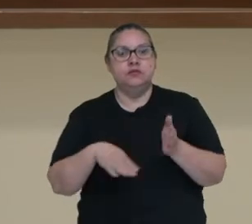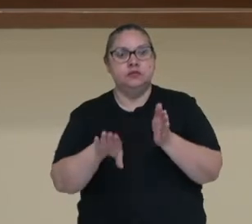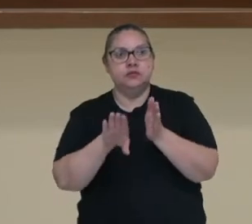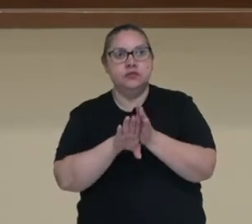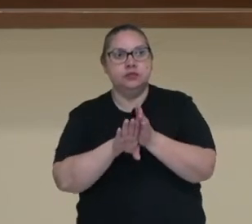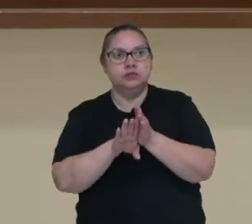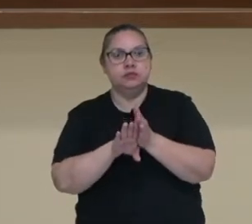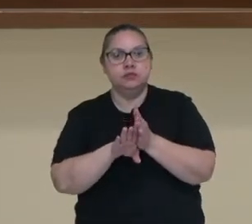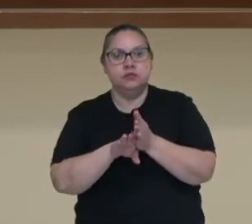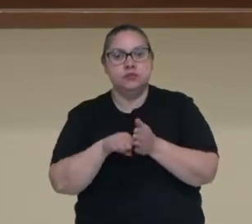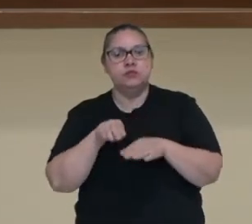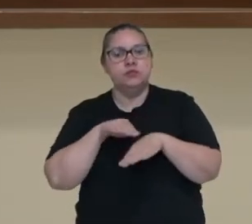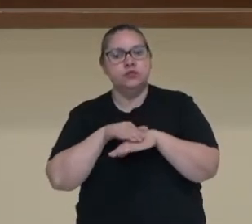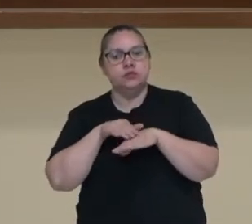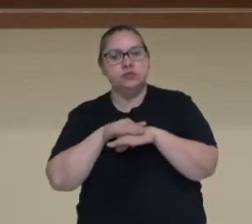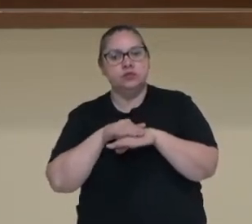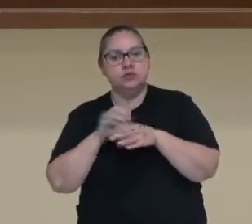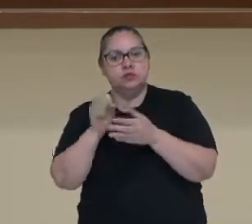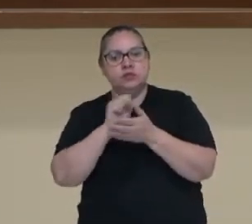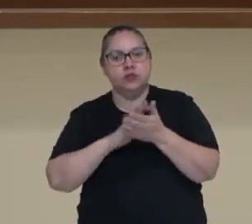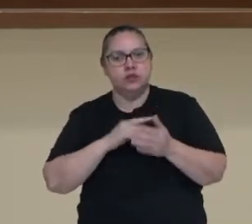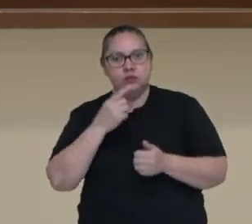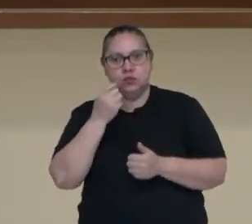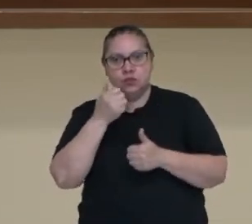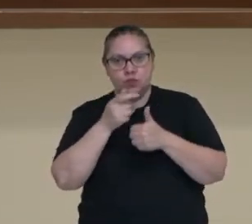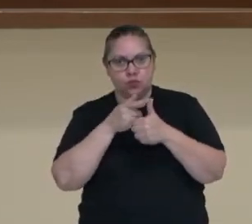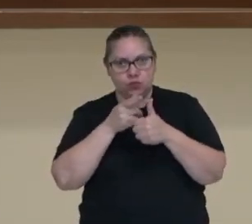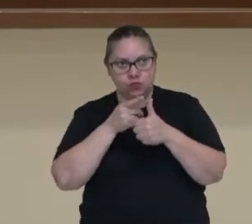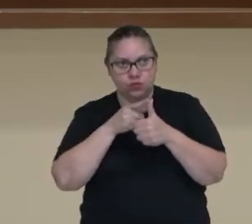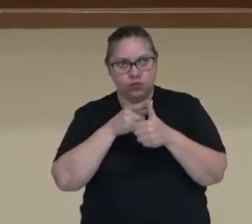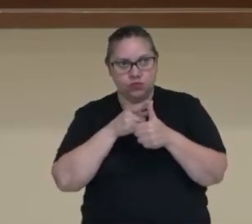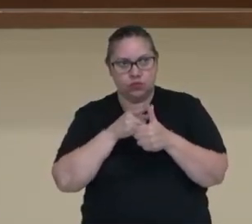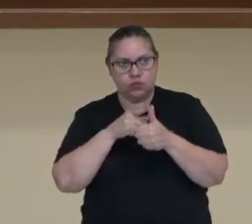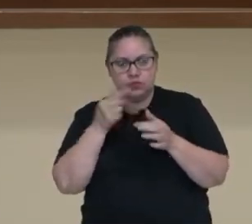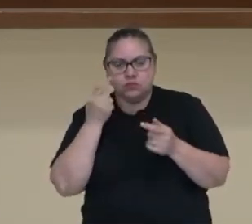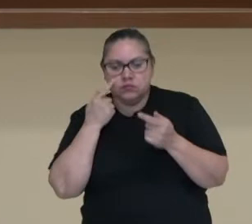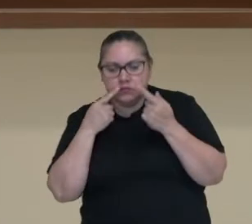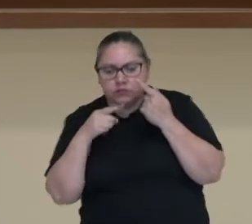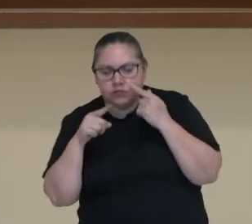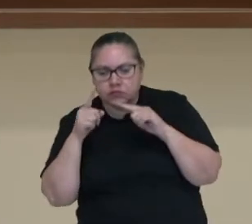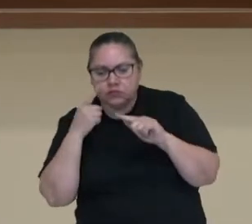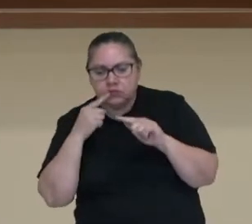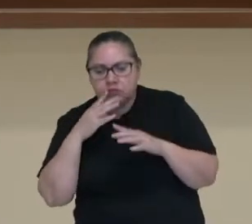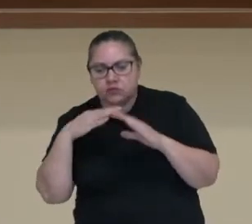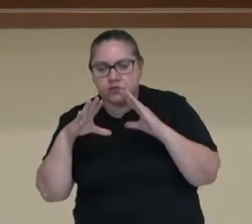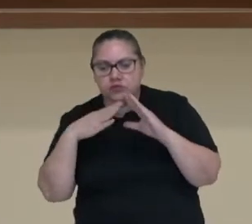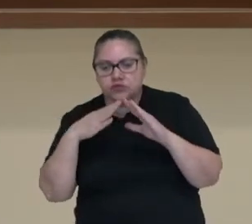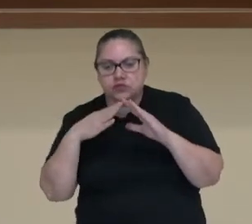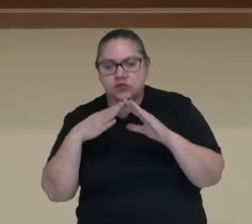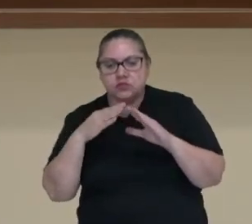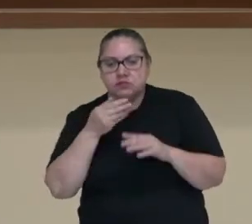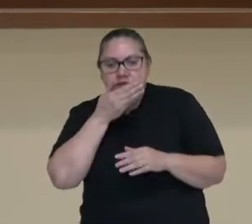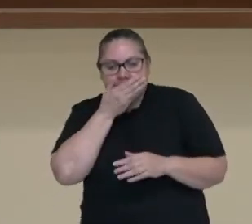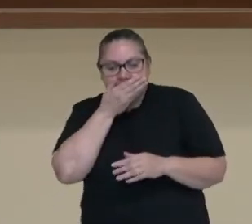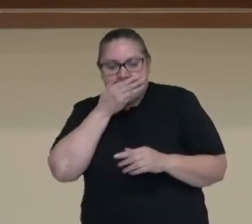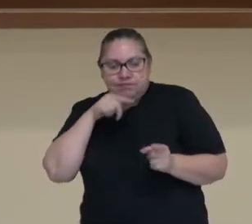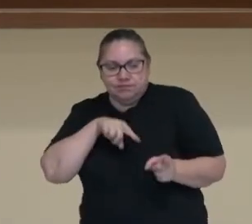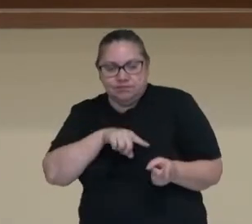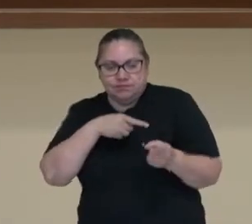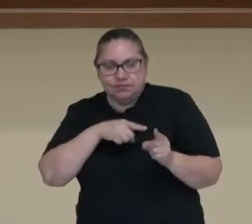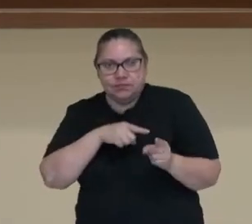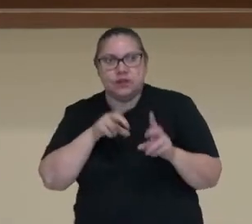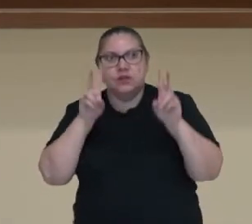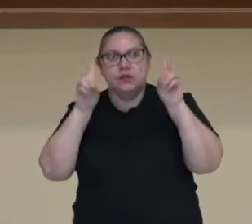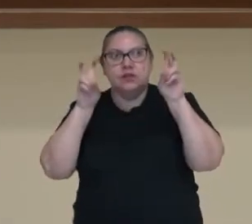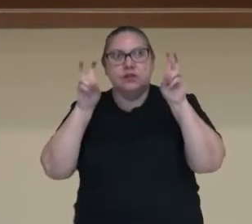Voltei e estamos conversando sobre a atividade 1, né? A análise da cantiga de escárnio, Dona Feia. O tema